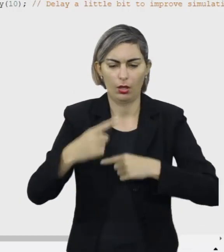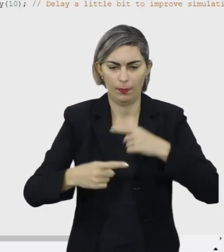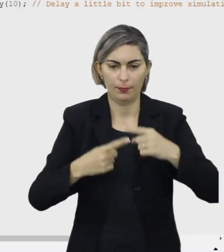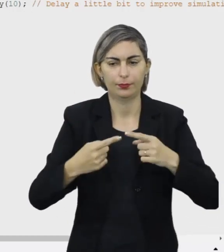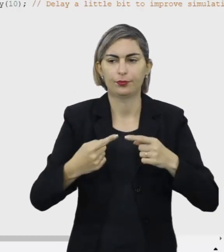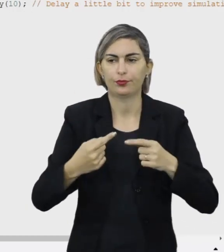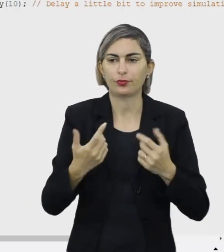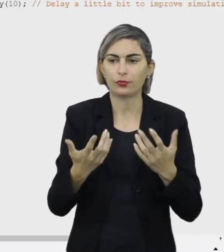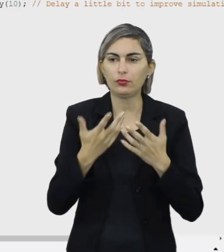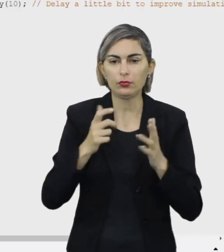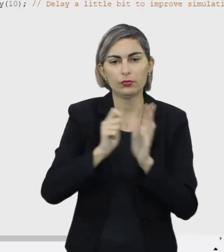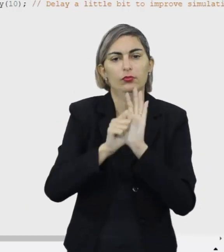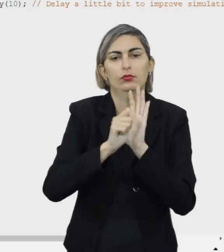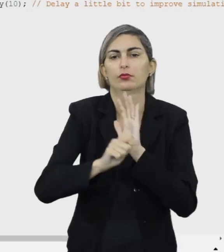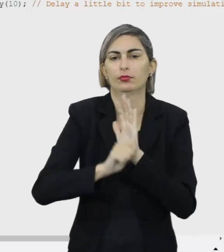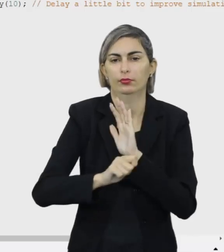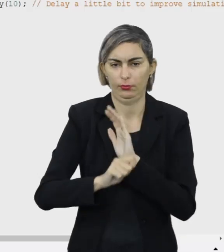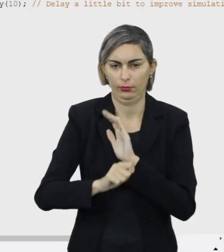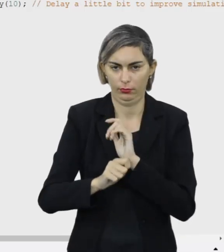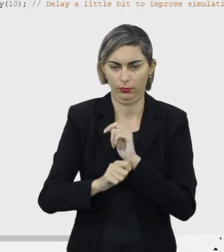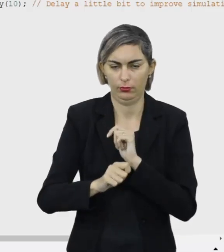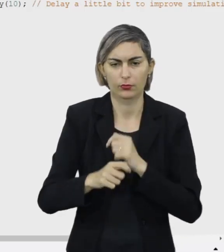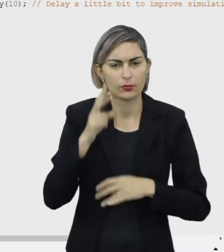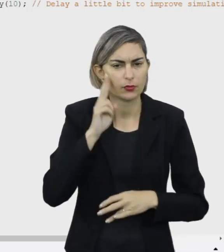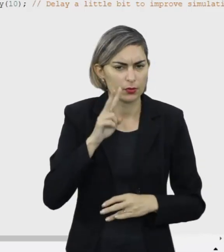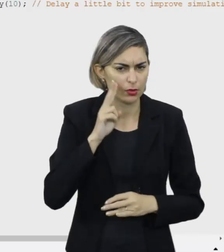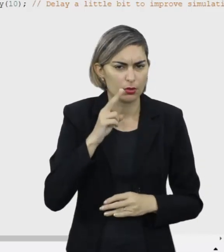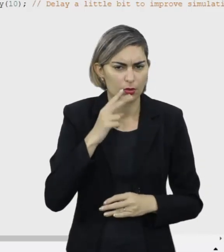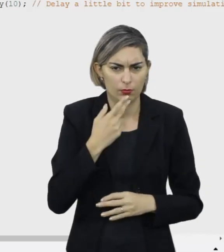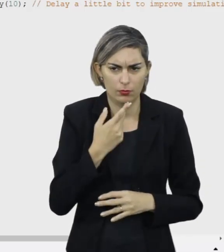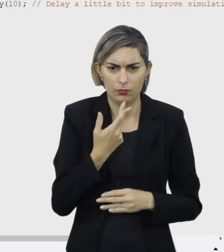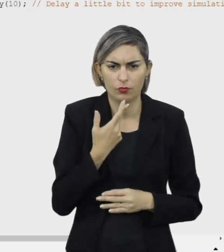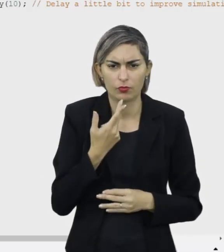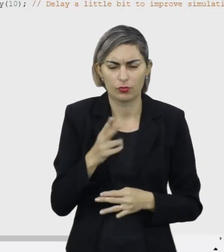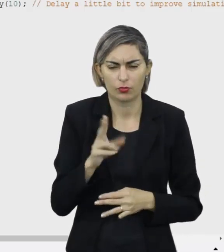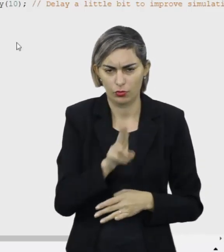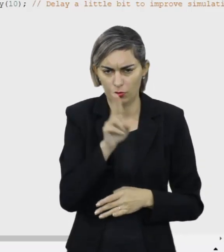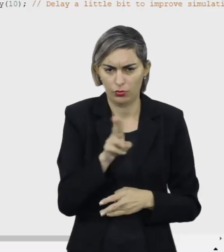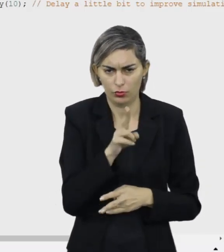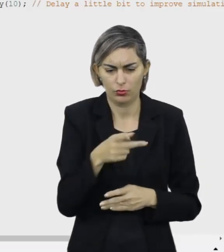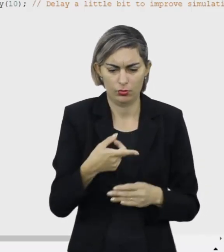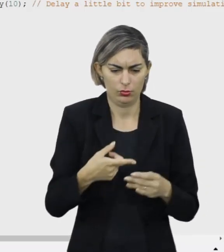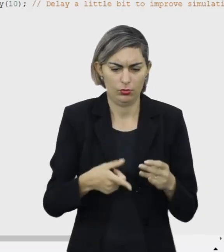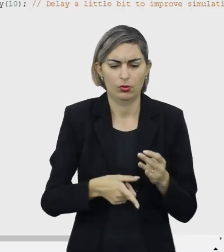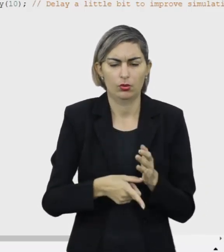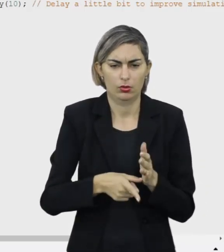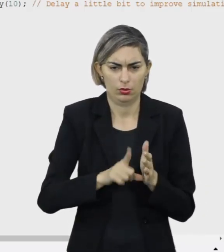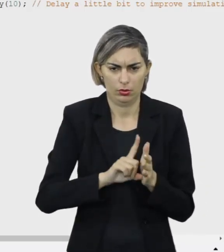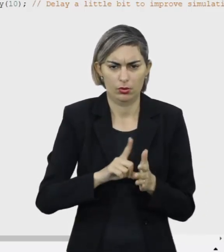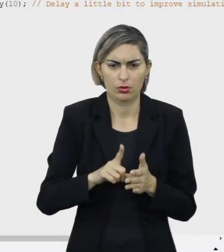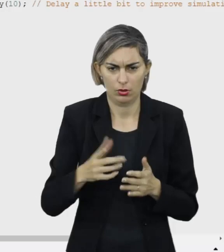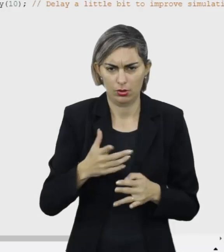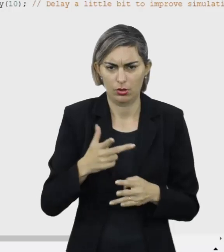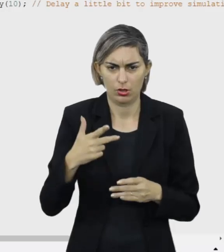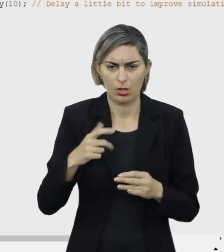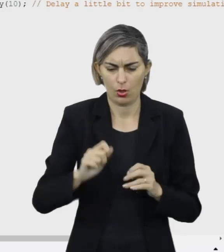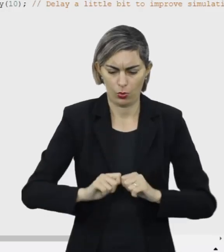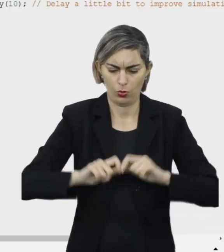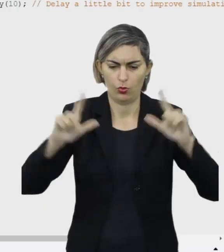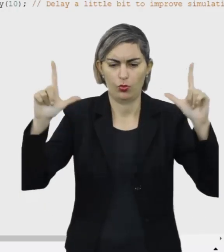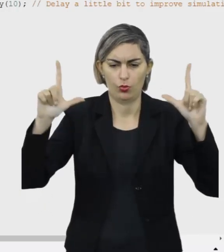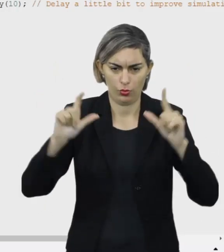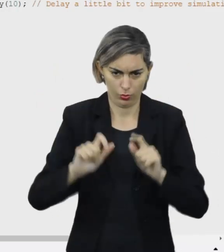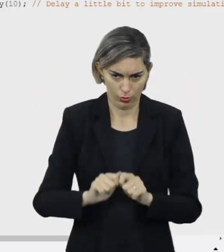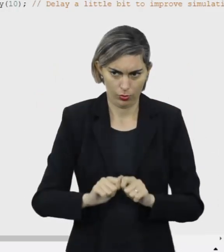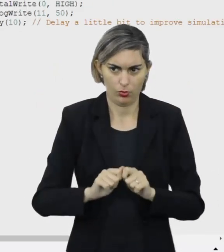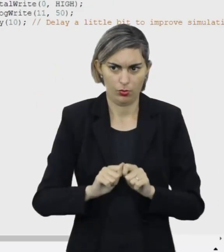que eu escrevo nessa porta? Lembra que eu falei que a gente utilizava antes, quando queria ligar? Se eu quisesse ligar ou desligar esse pino, vou